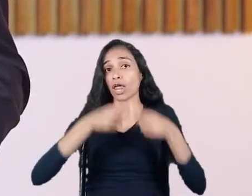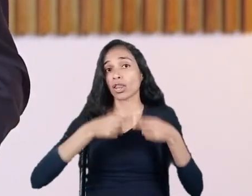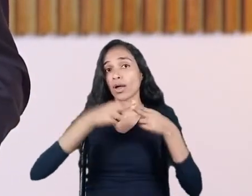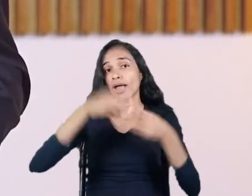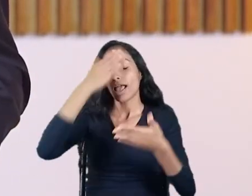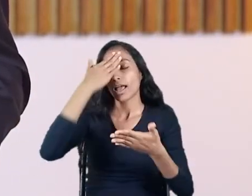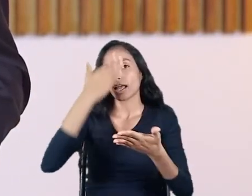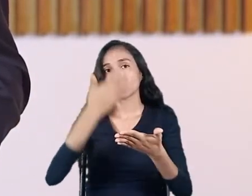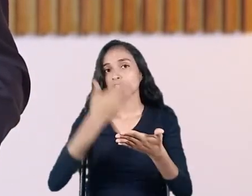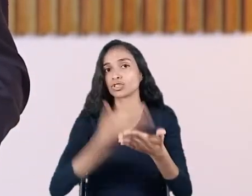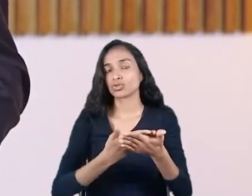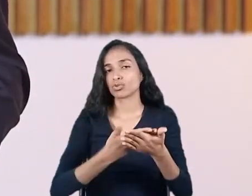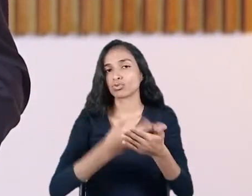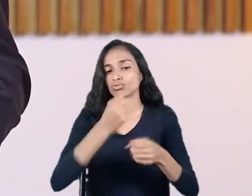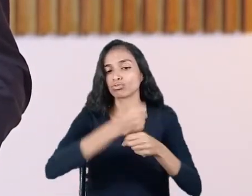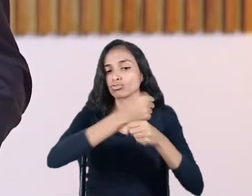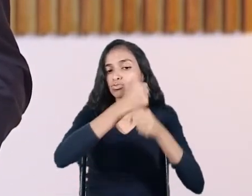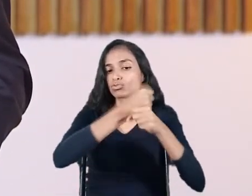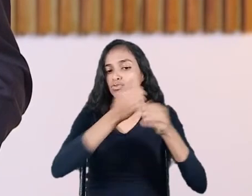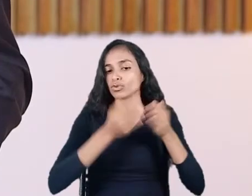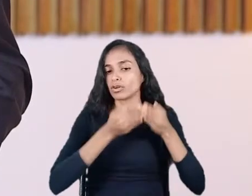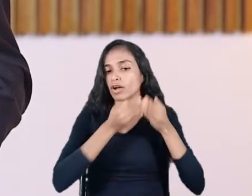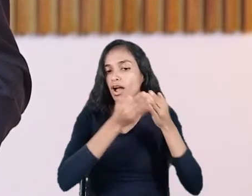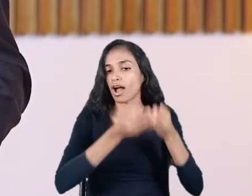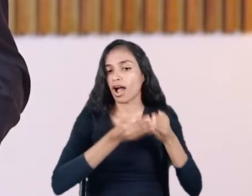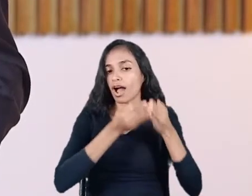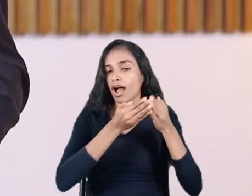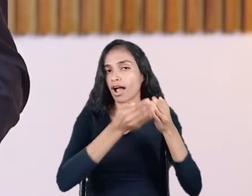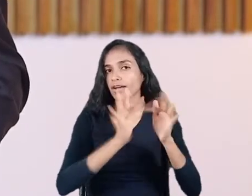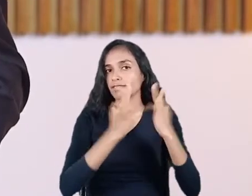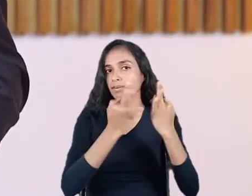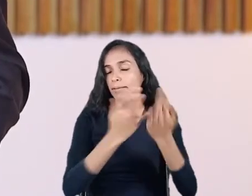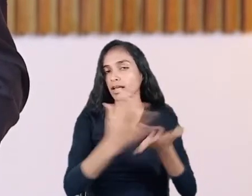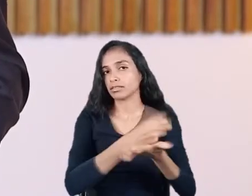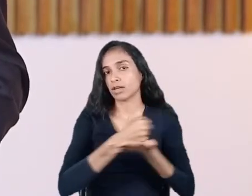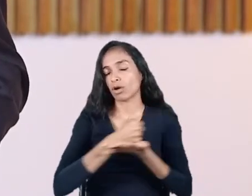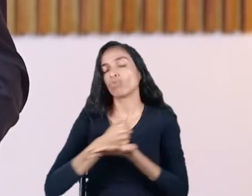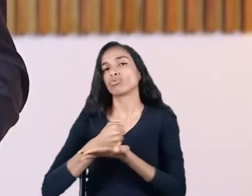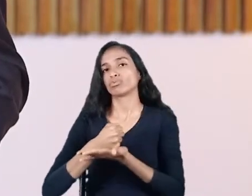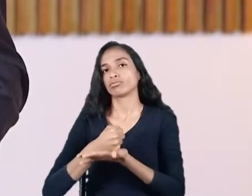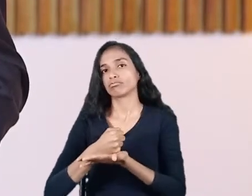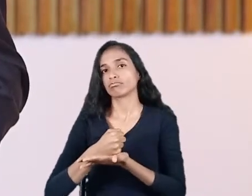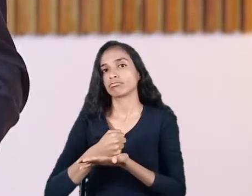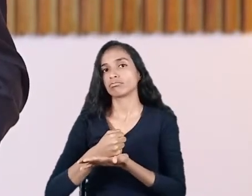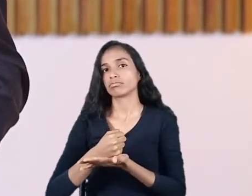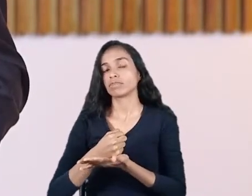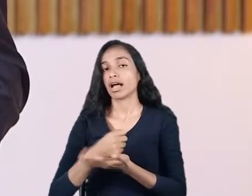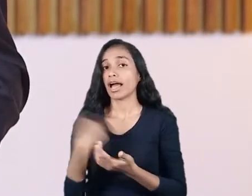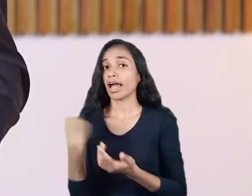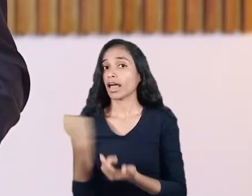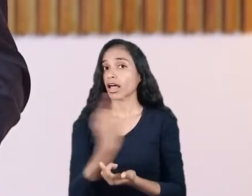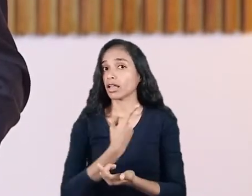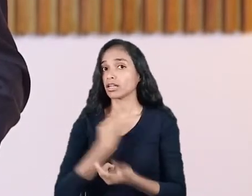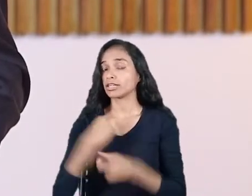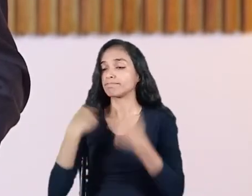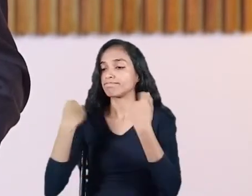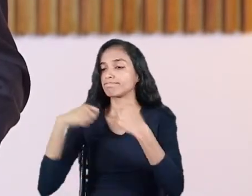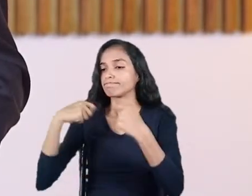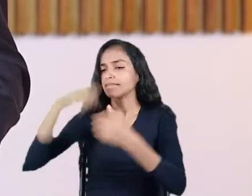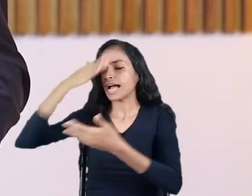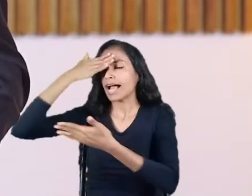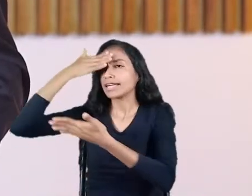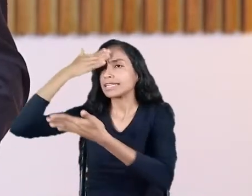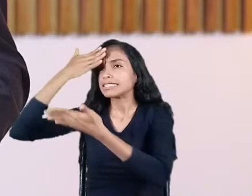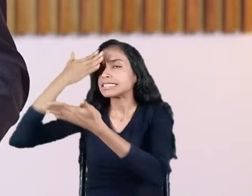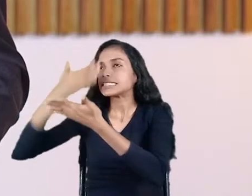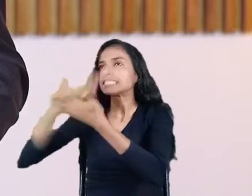e salvou a sua família. Então, pela fé, nós precisamos crer também na palavra de Deus, acreditar nas